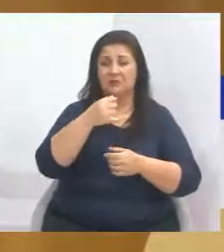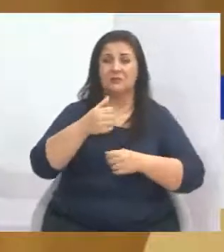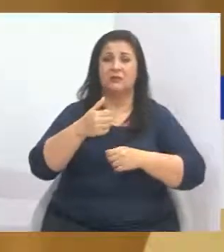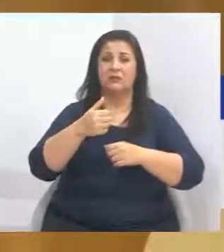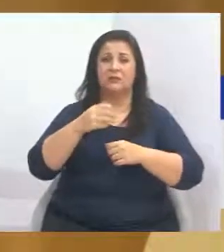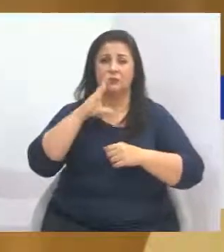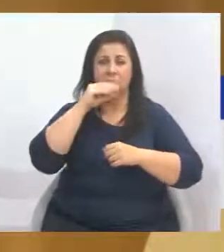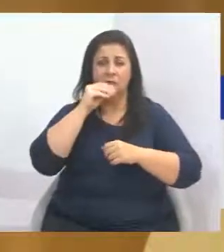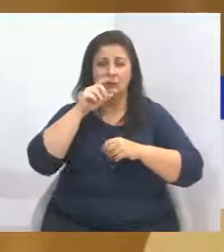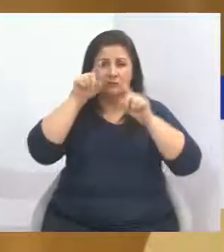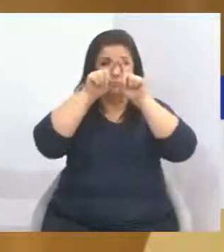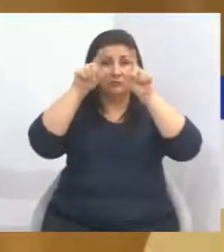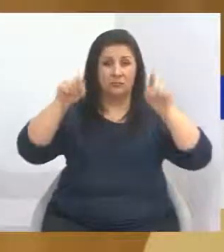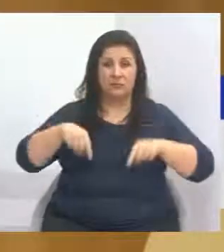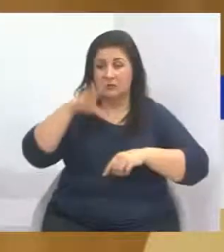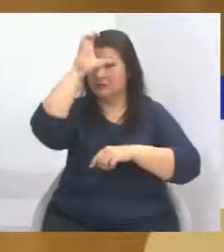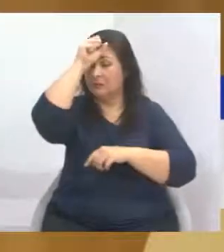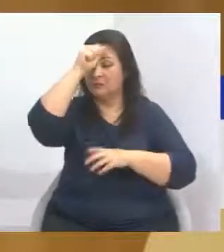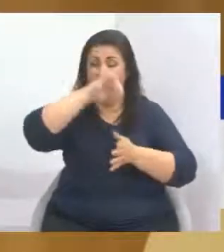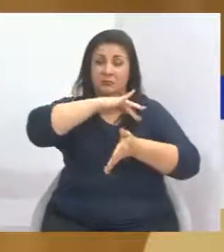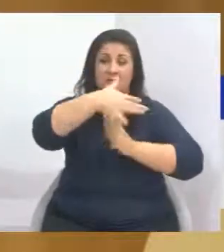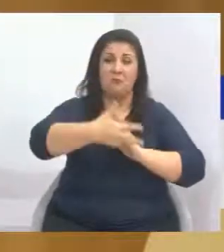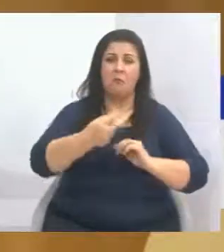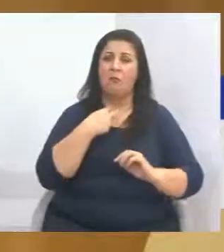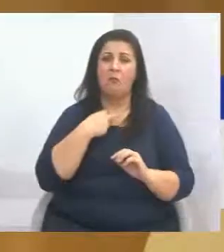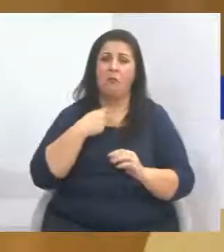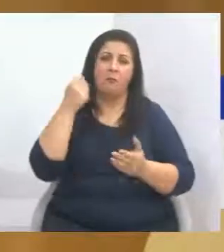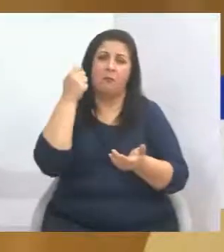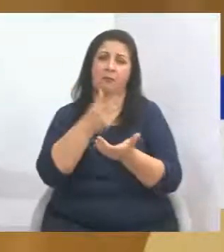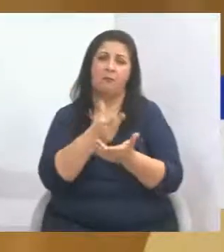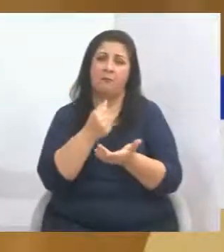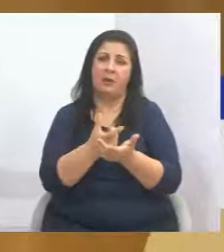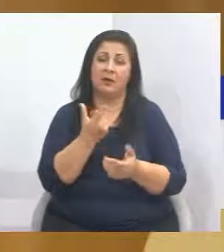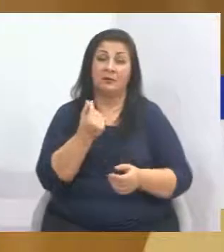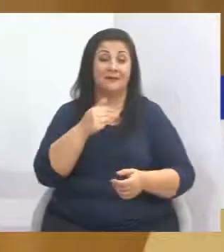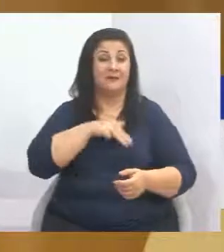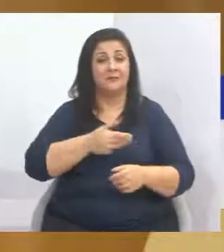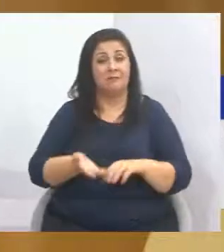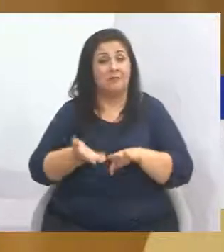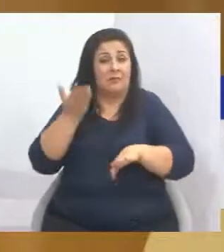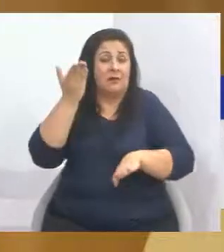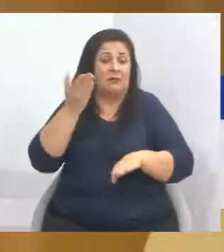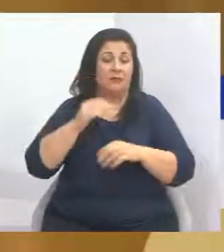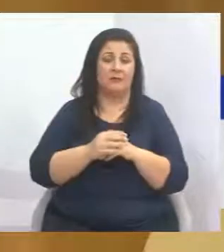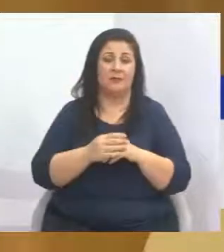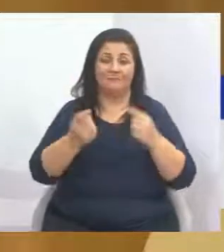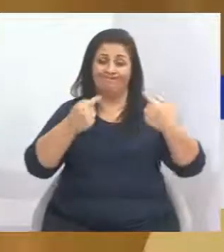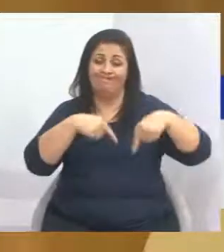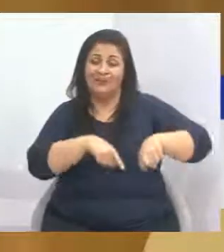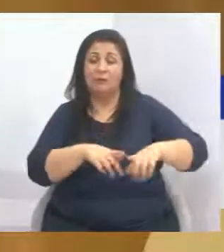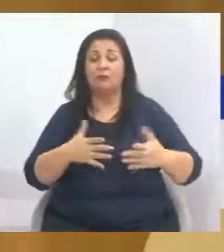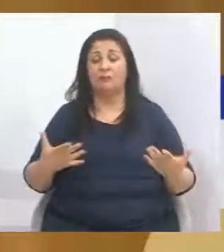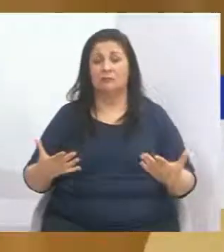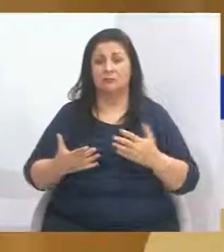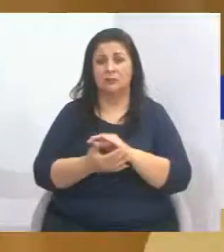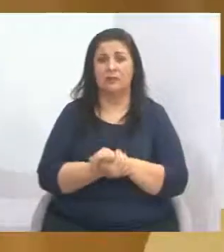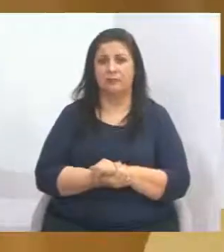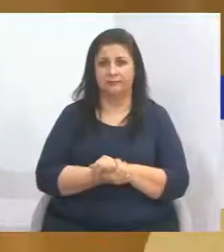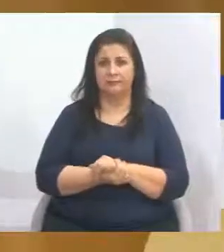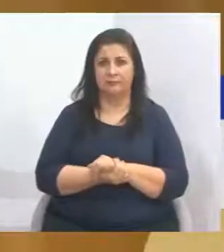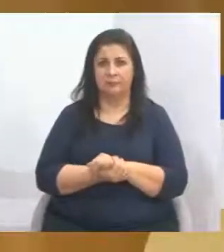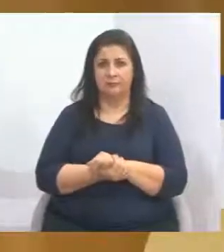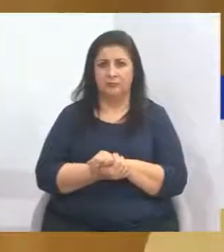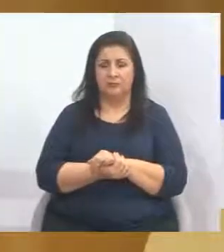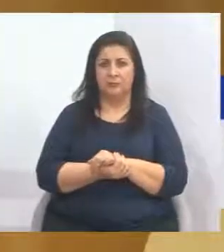valores. Modulação dos efeitos da decisão para proteger a confiança legítima que resultou